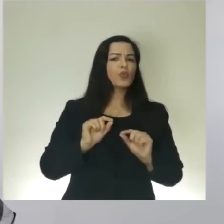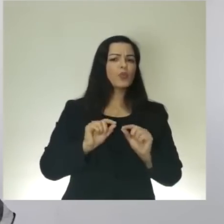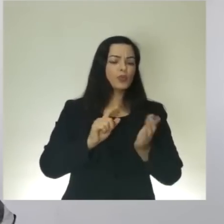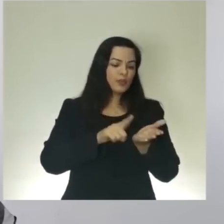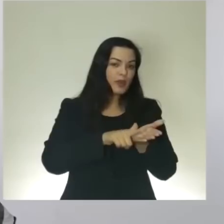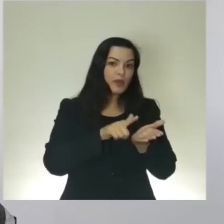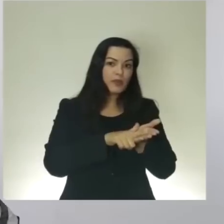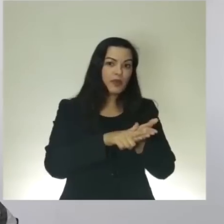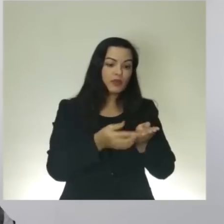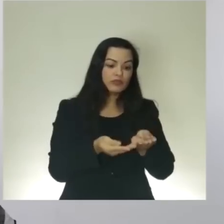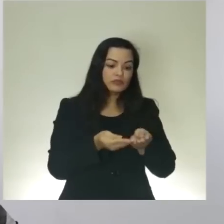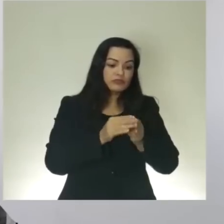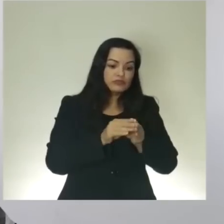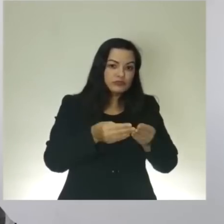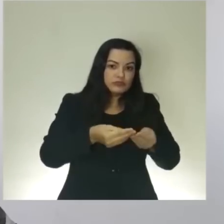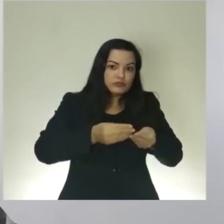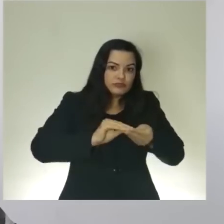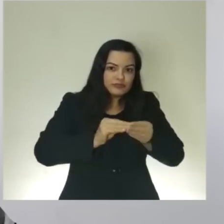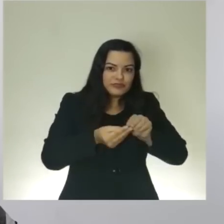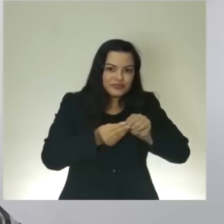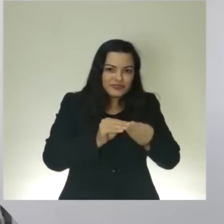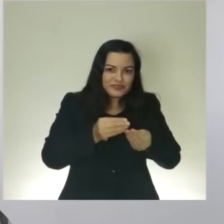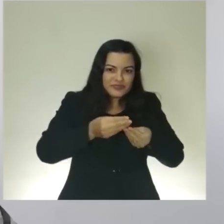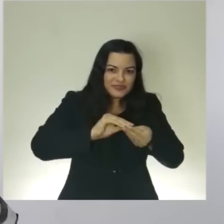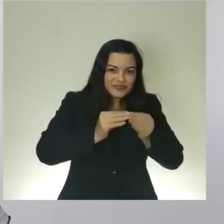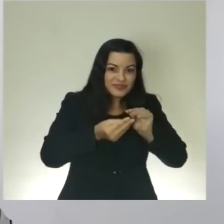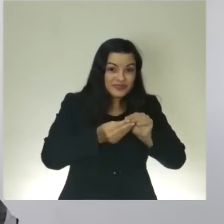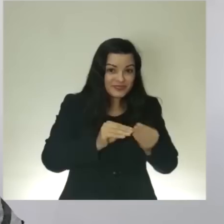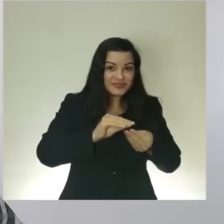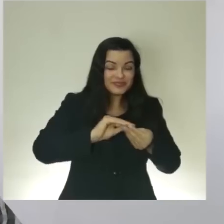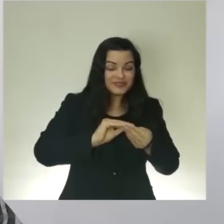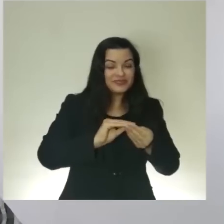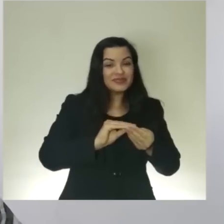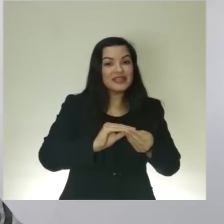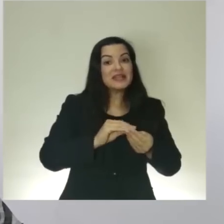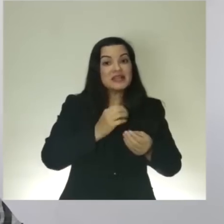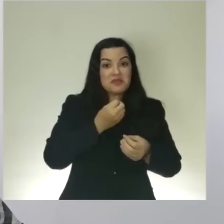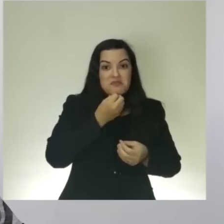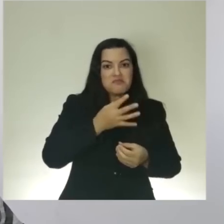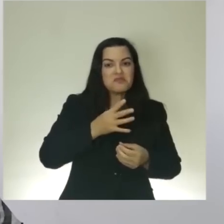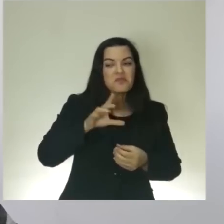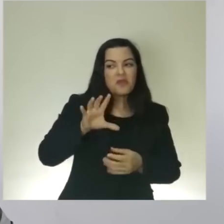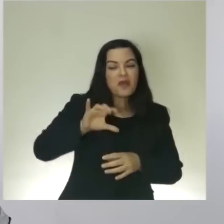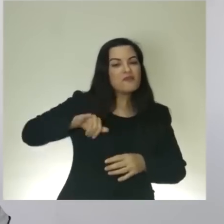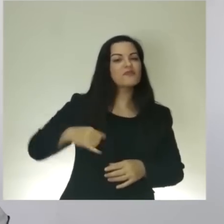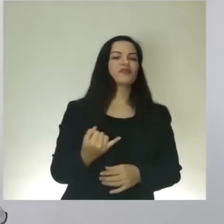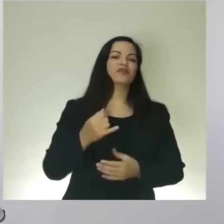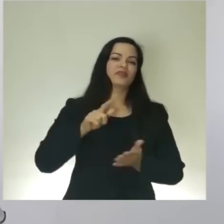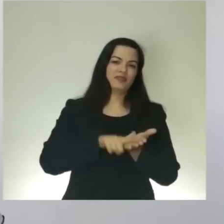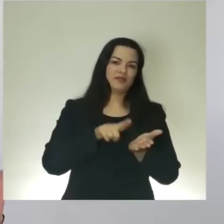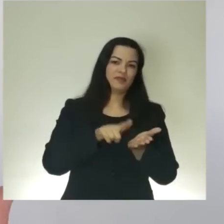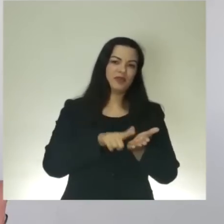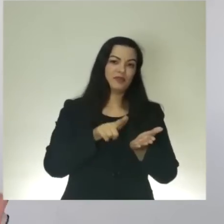de preferência reutilizando papéis para não termos muito desperdício por aí, viu? Só que lá,